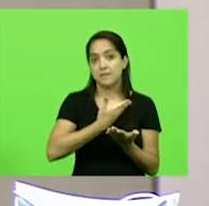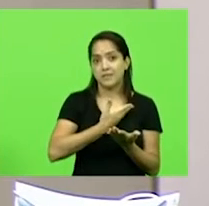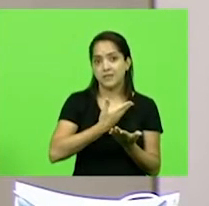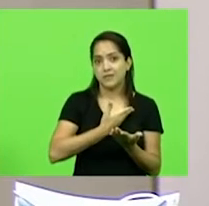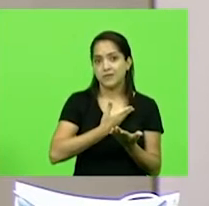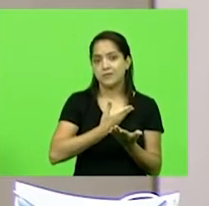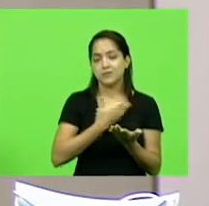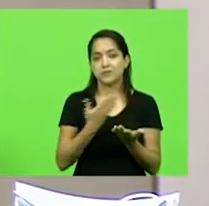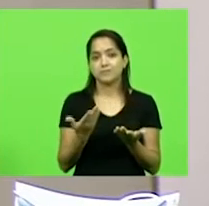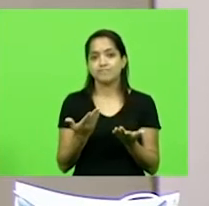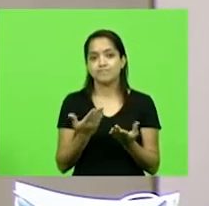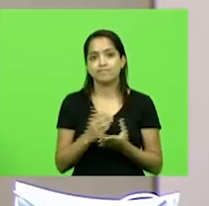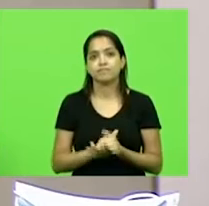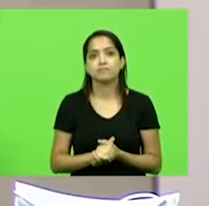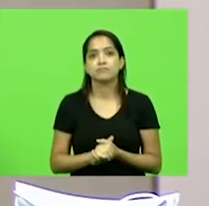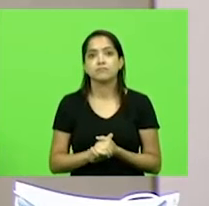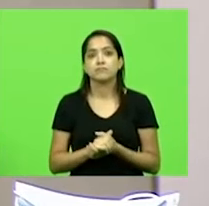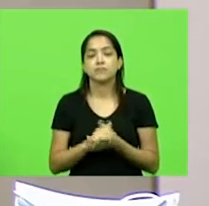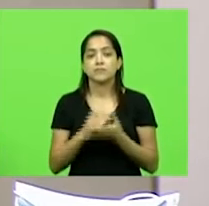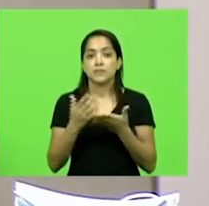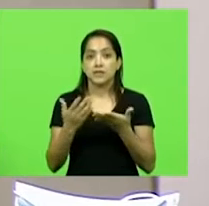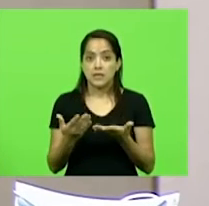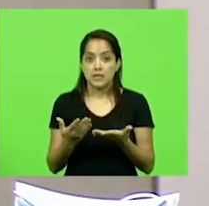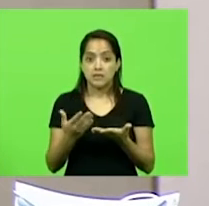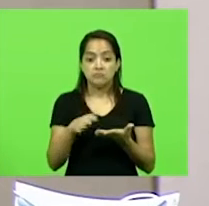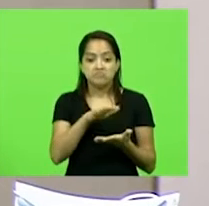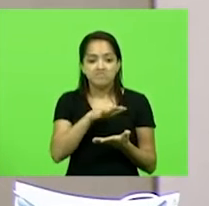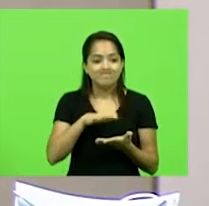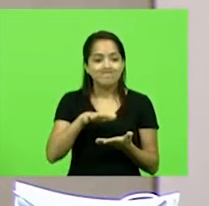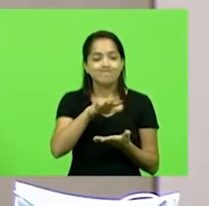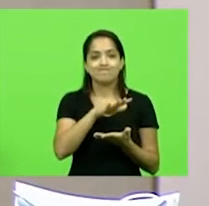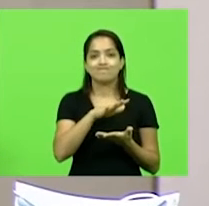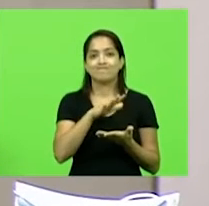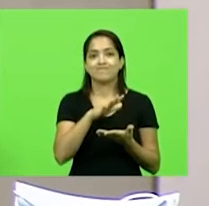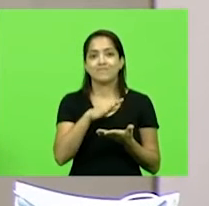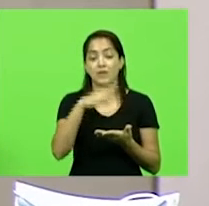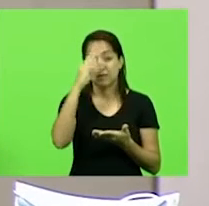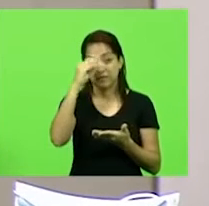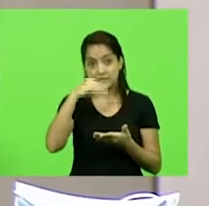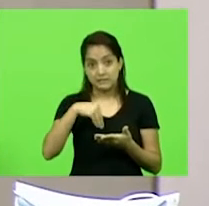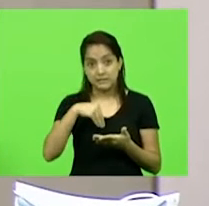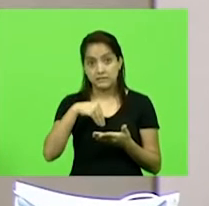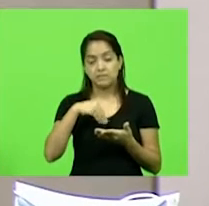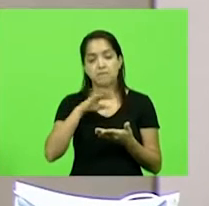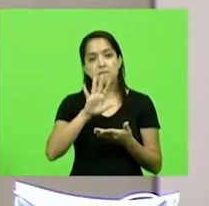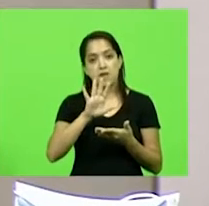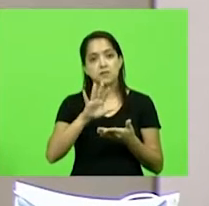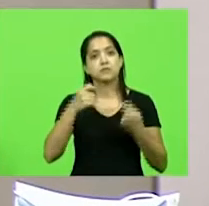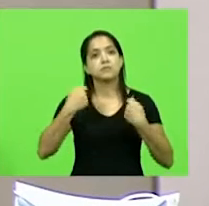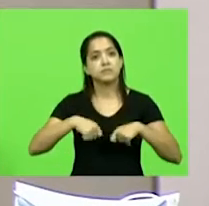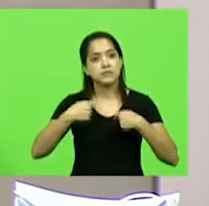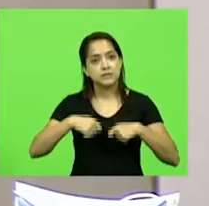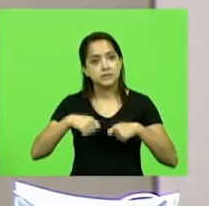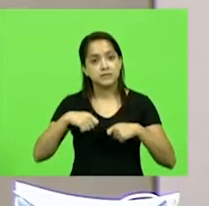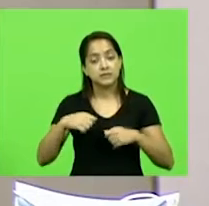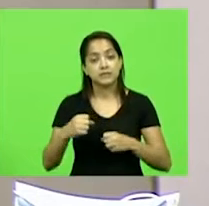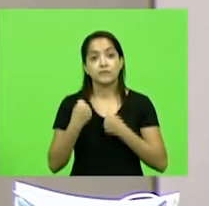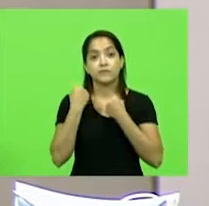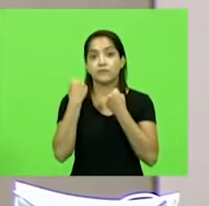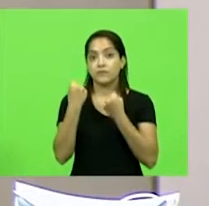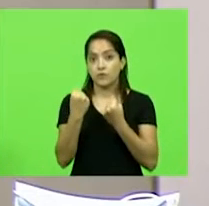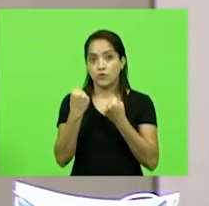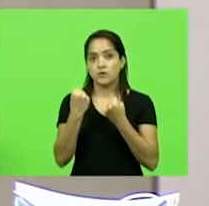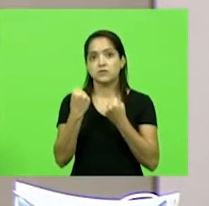que não estão mais conosco e em meio a este cenário desanimador nós precisamos buscar forças para